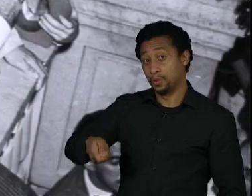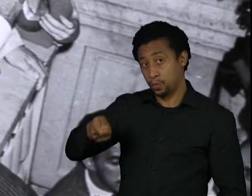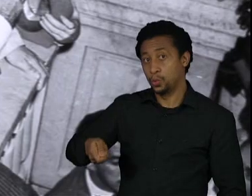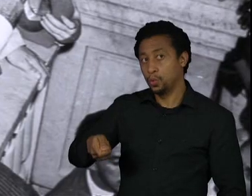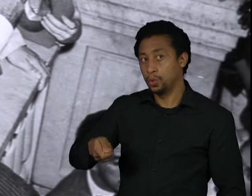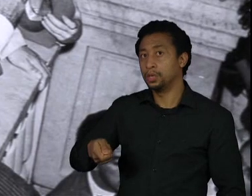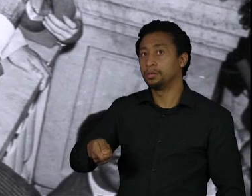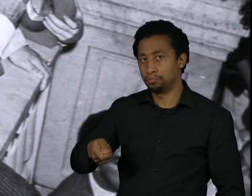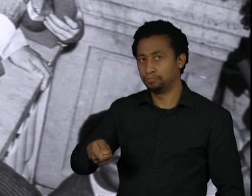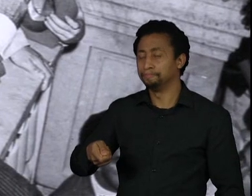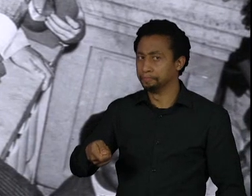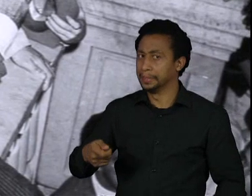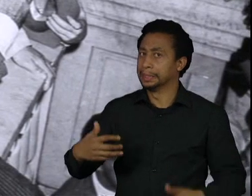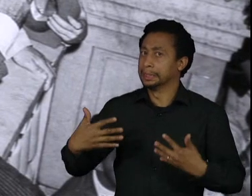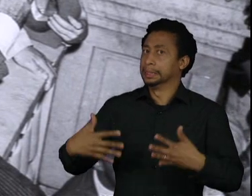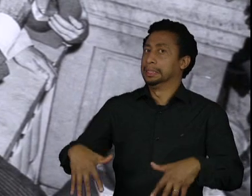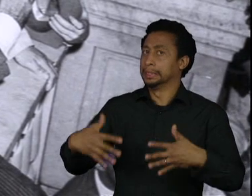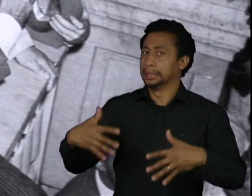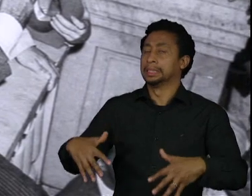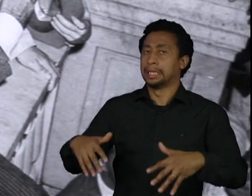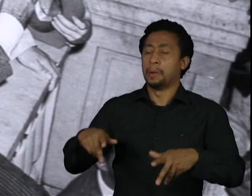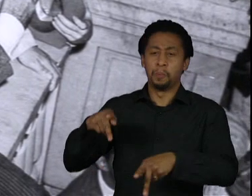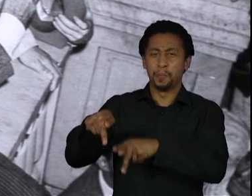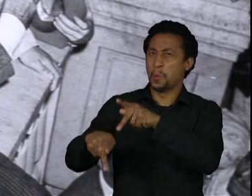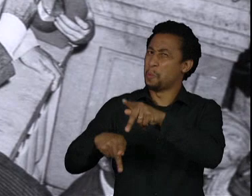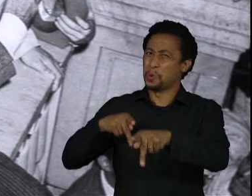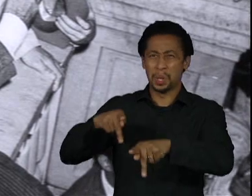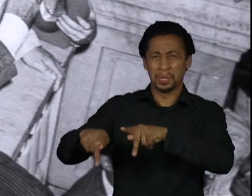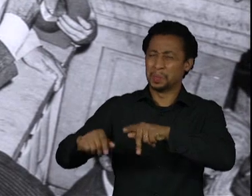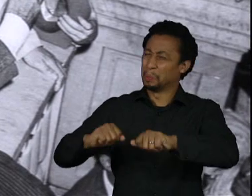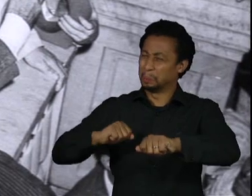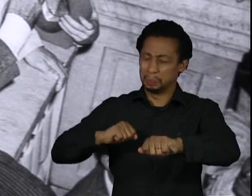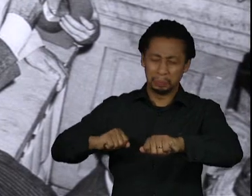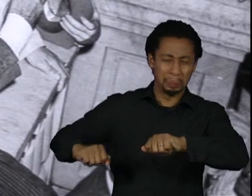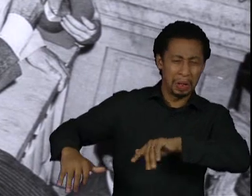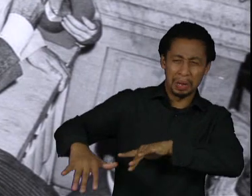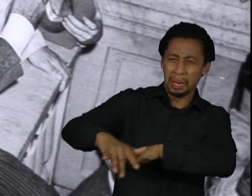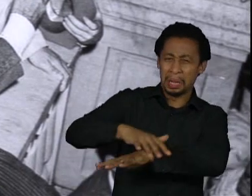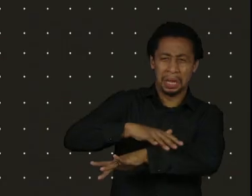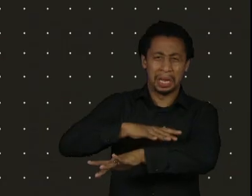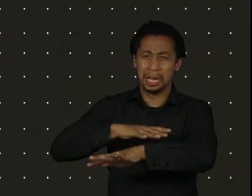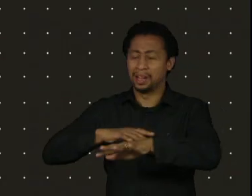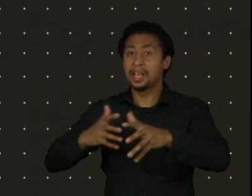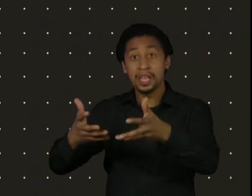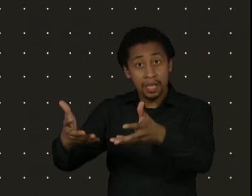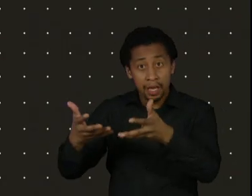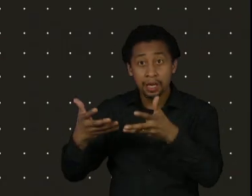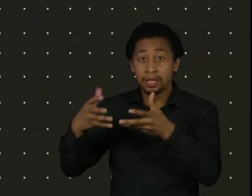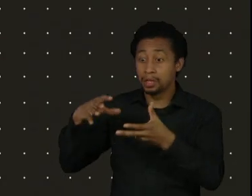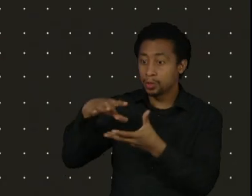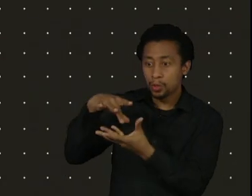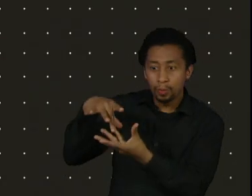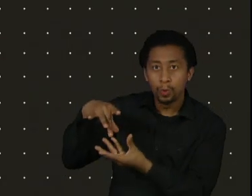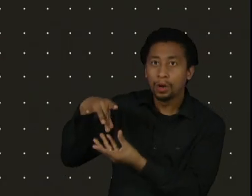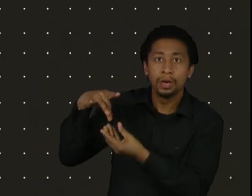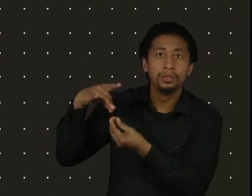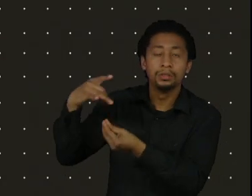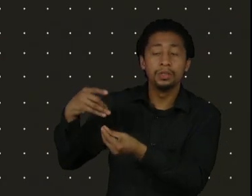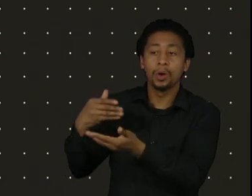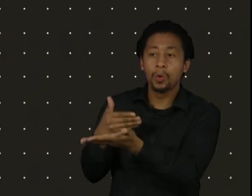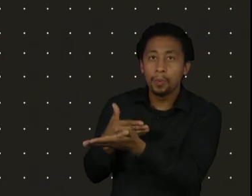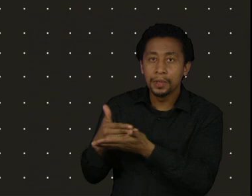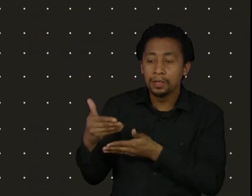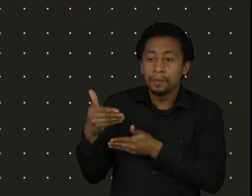vai ser um grande movimento popular democrático, tudo aparecendo, reaparecendo o Partido Comunista